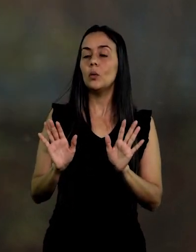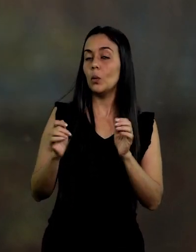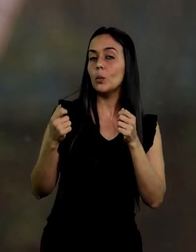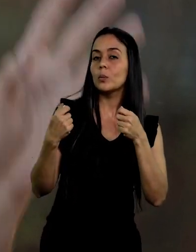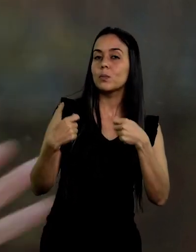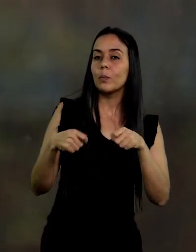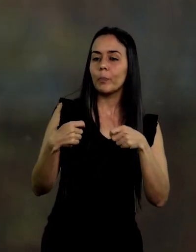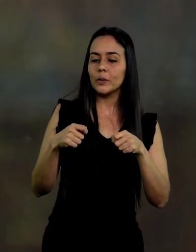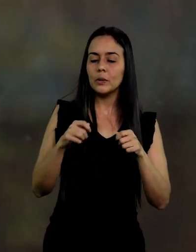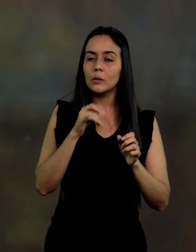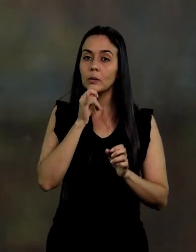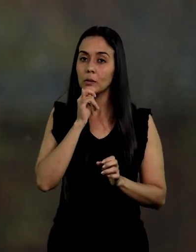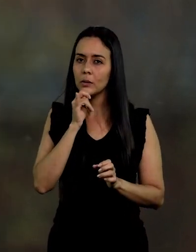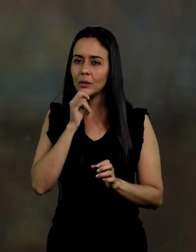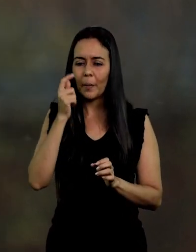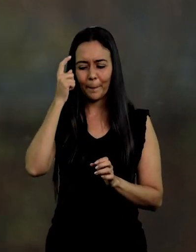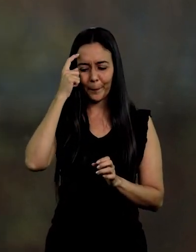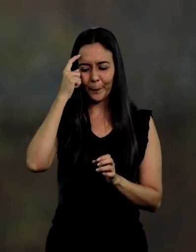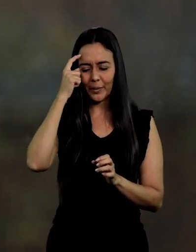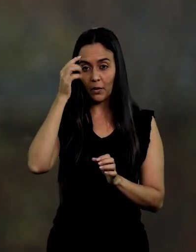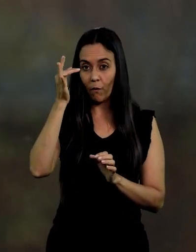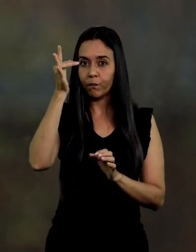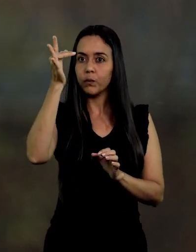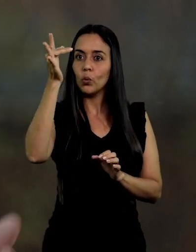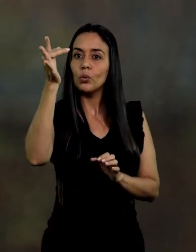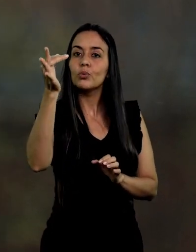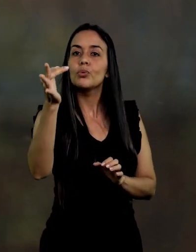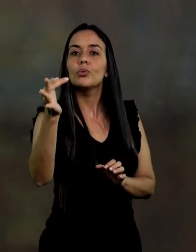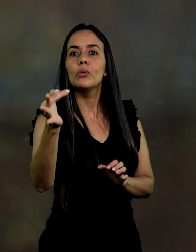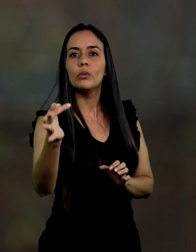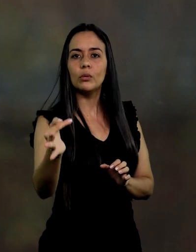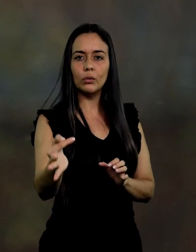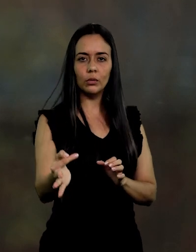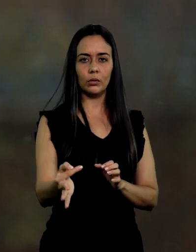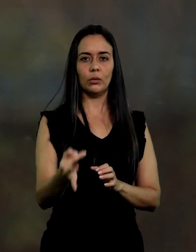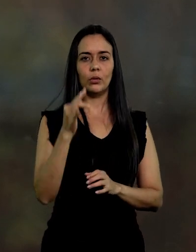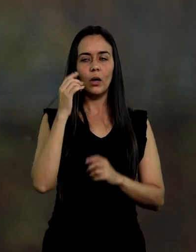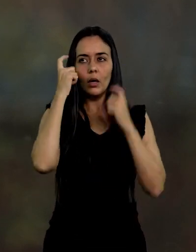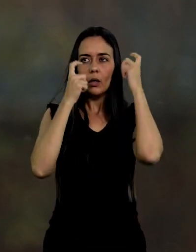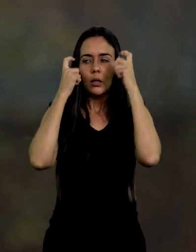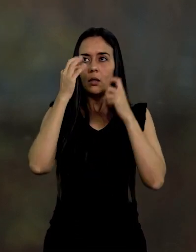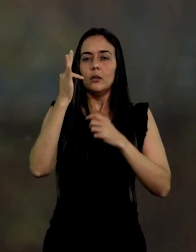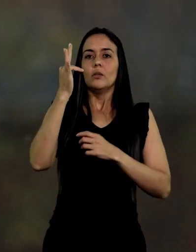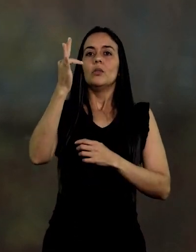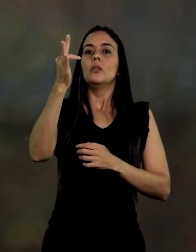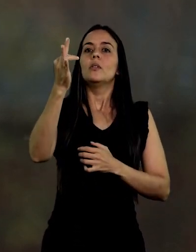fim do mundo e esperar o fim do mundo é